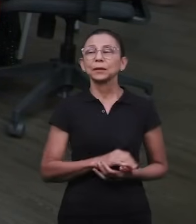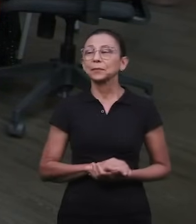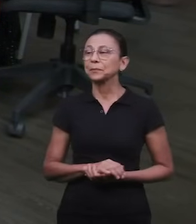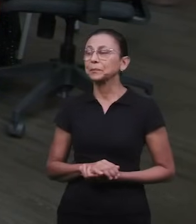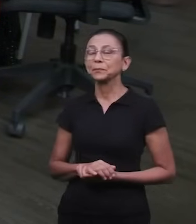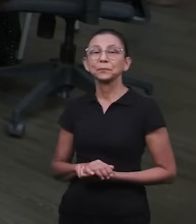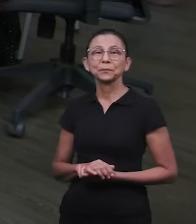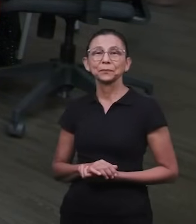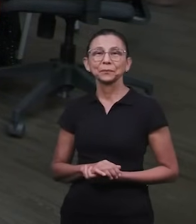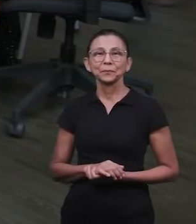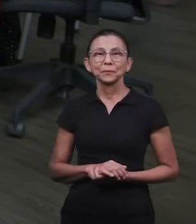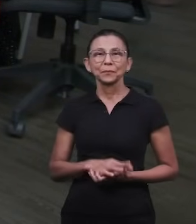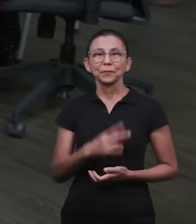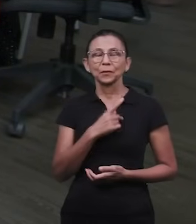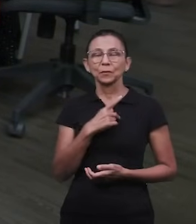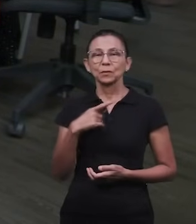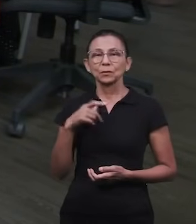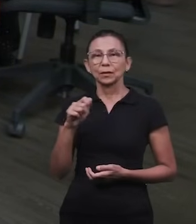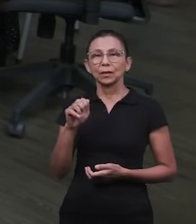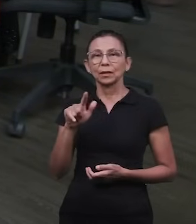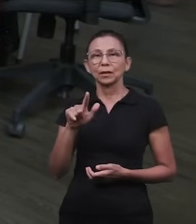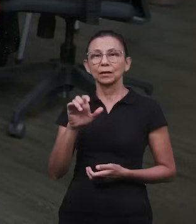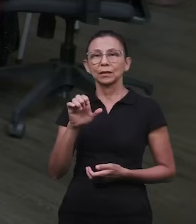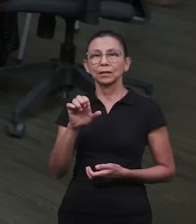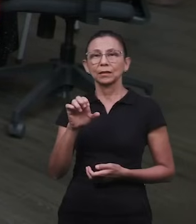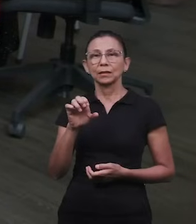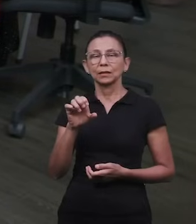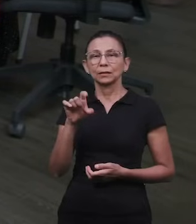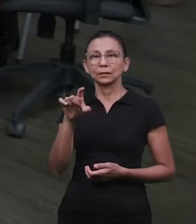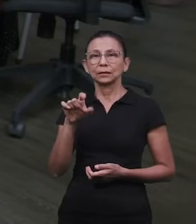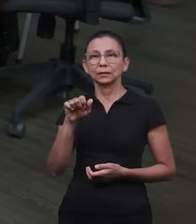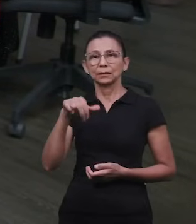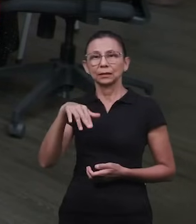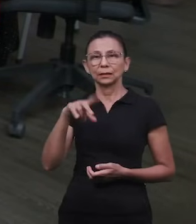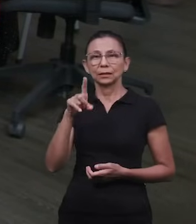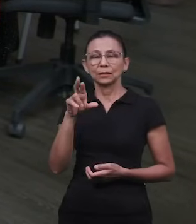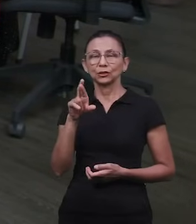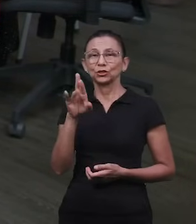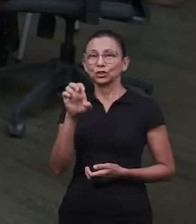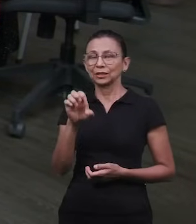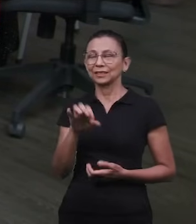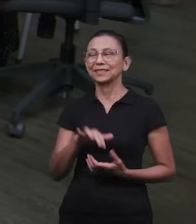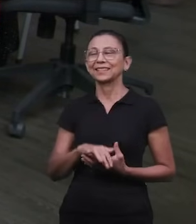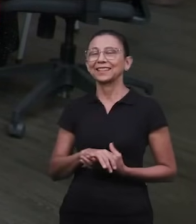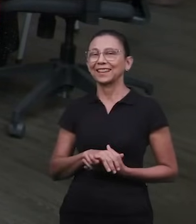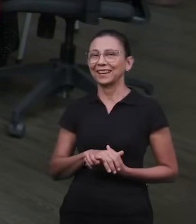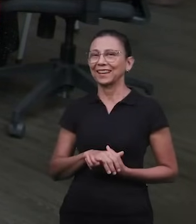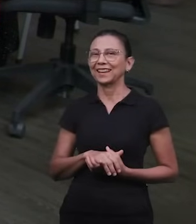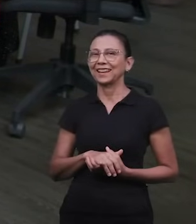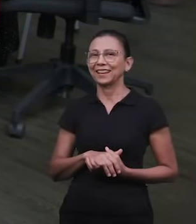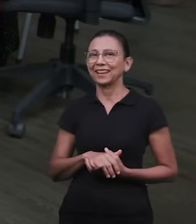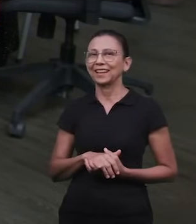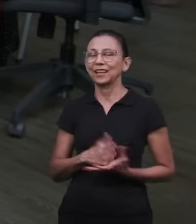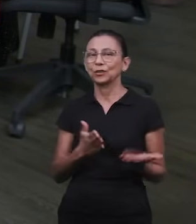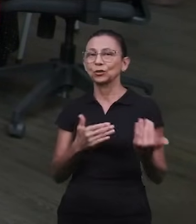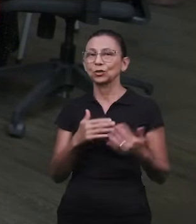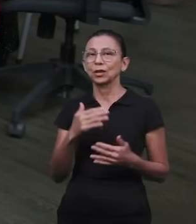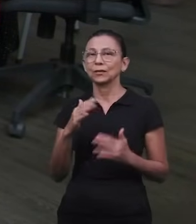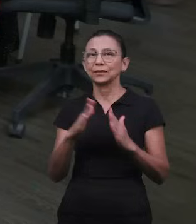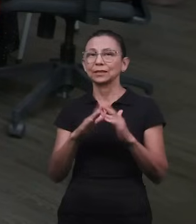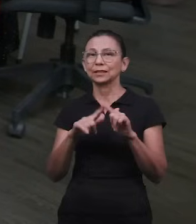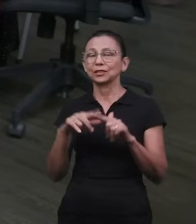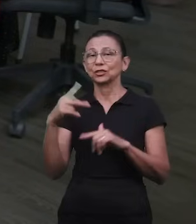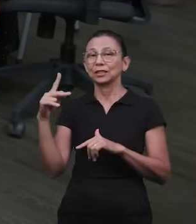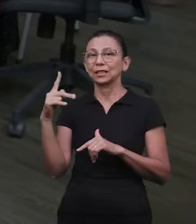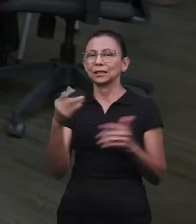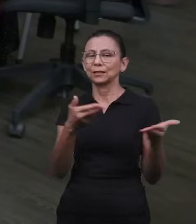Apresenta, por favor. E hoje, pastor, o pastor Alexandre trouxe os jovens da igreja dele. Então, todos os jovens aqui do estúdio são de Barro Vermelho, Será Vitória.